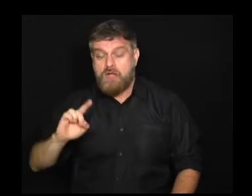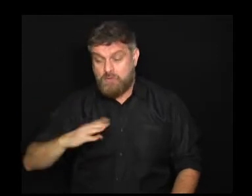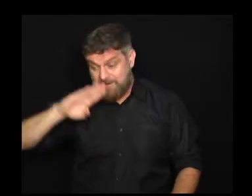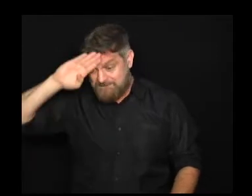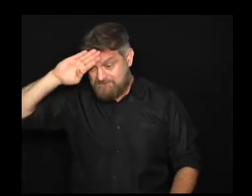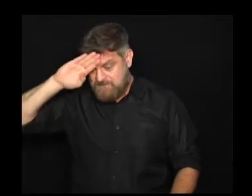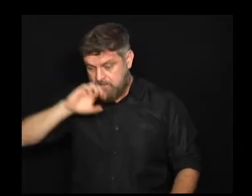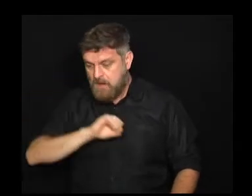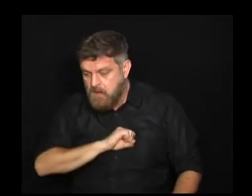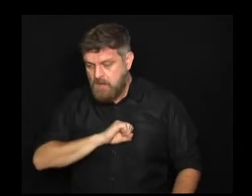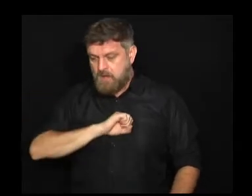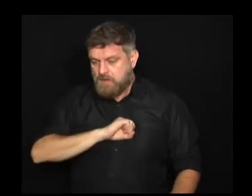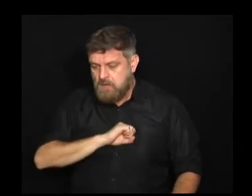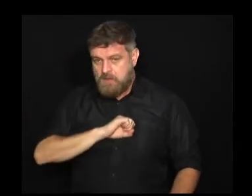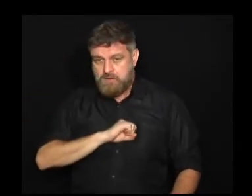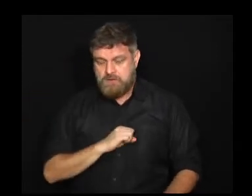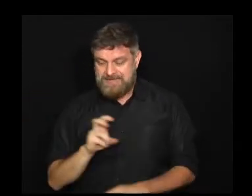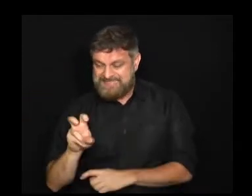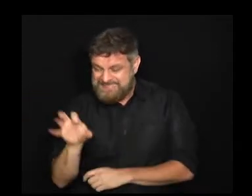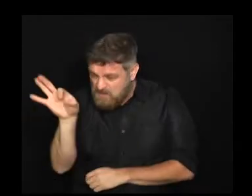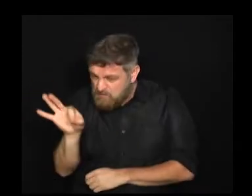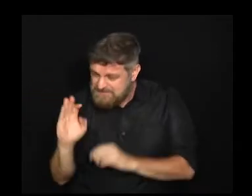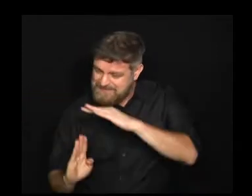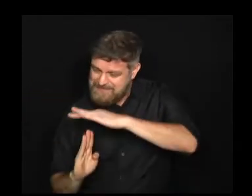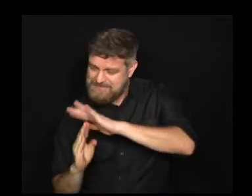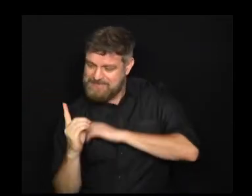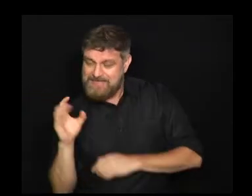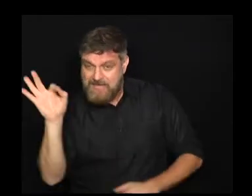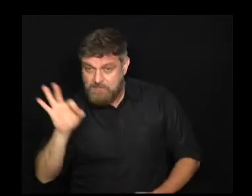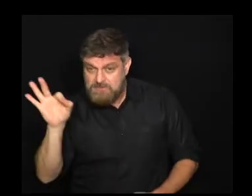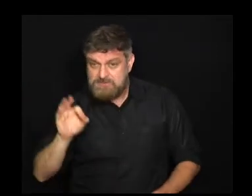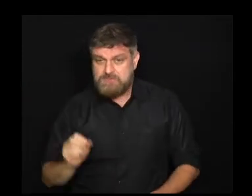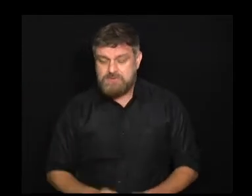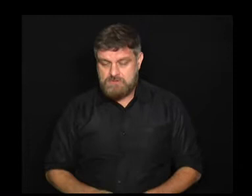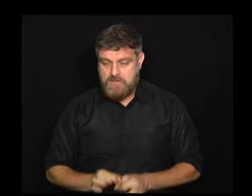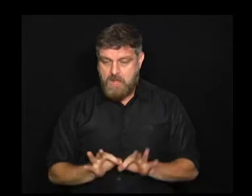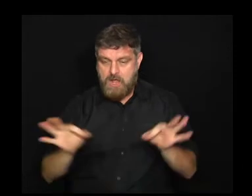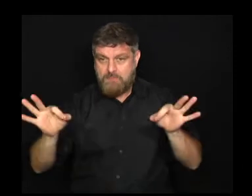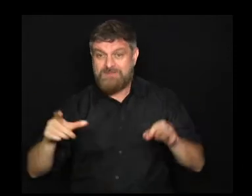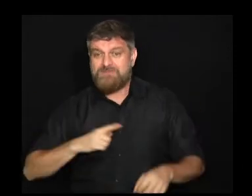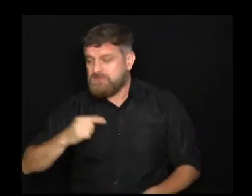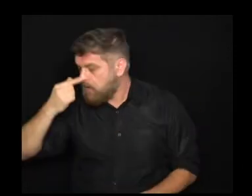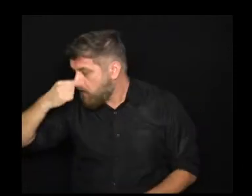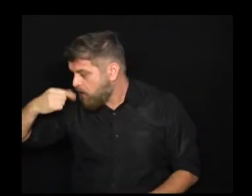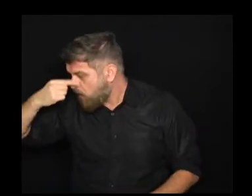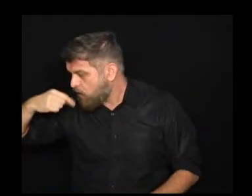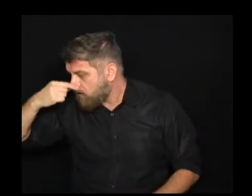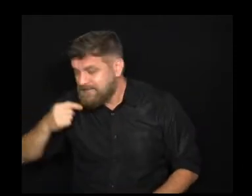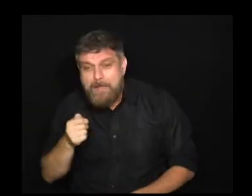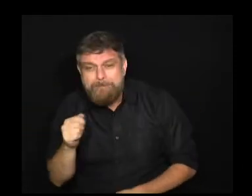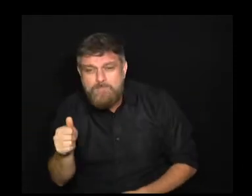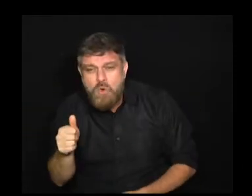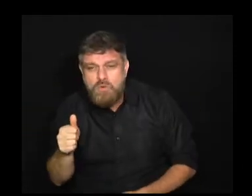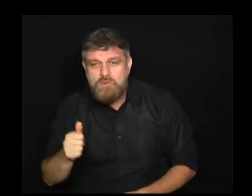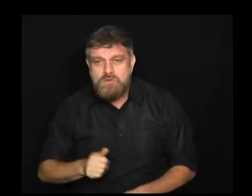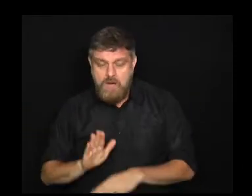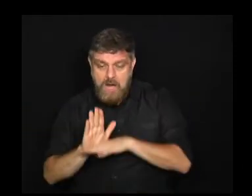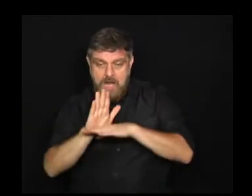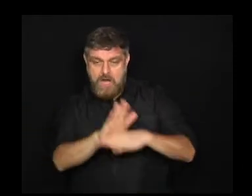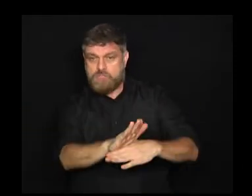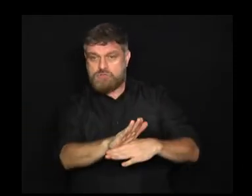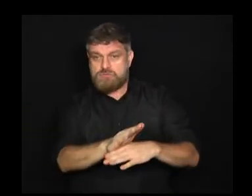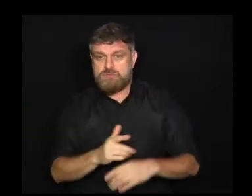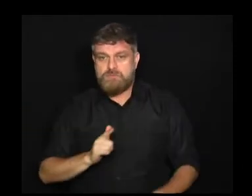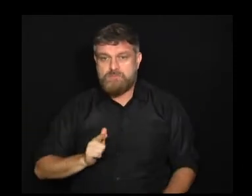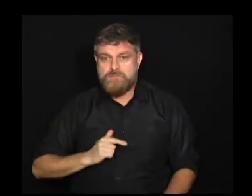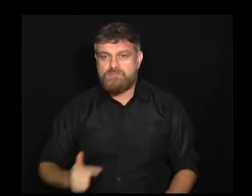só 5 a 10% dos pacientes com coronavírus vão ter coriza. Isso ajuda muito porque é muito mais